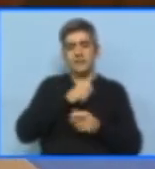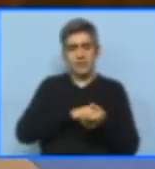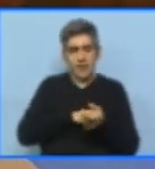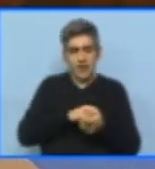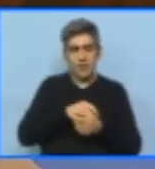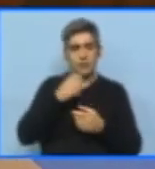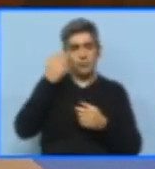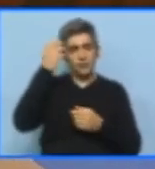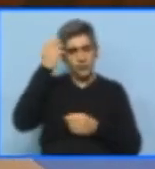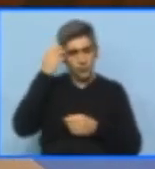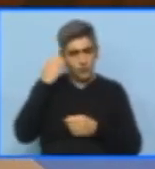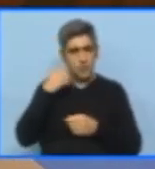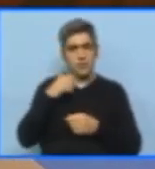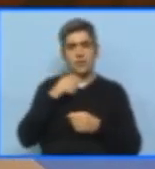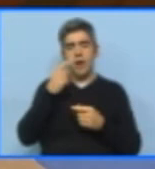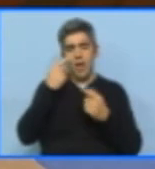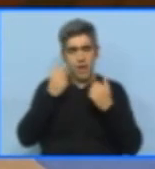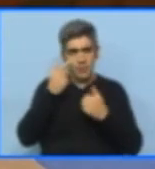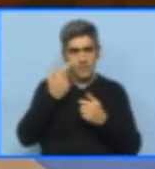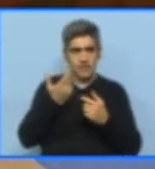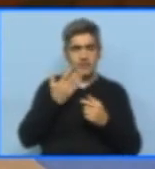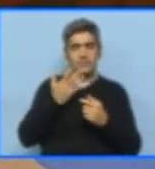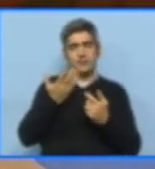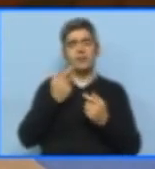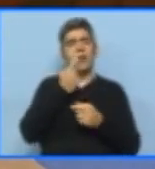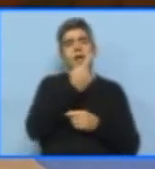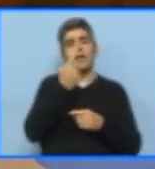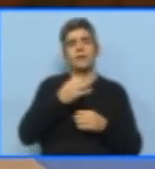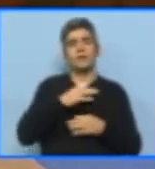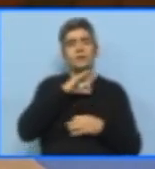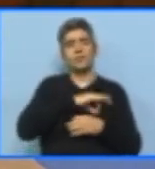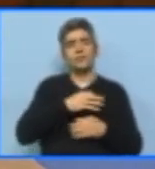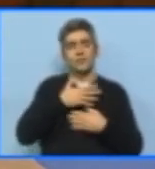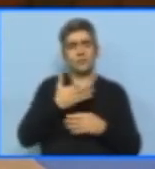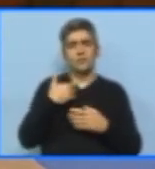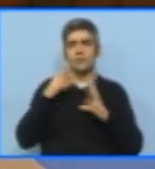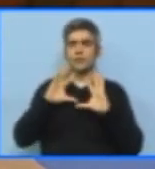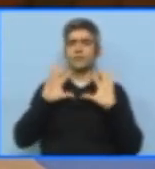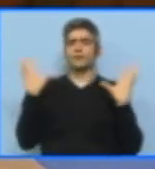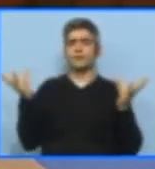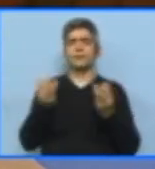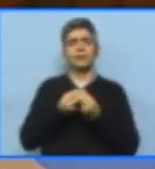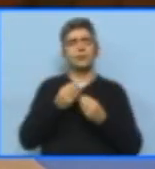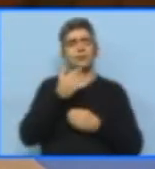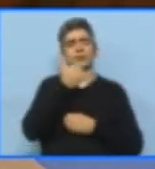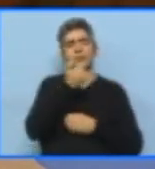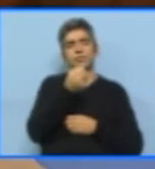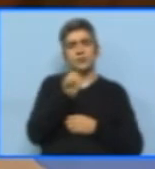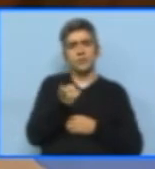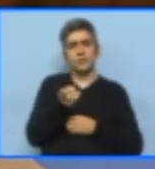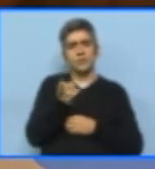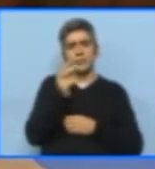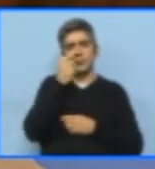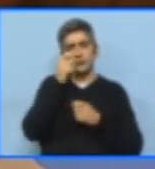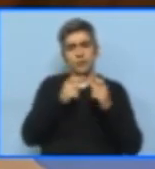guerra. Isto foi do empenho de cada um dos profissionais. Nós atualmente somos 250 profissionais no Grupo